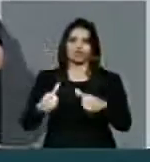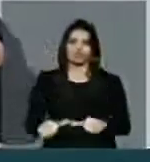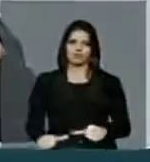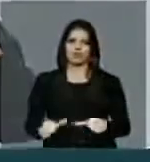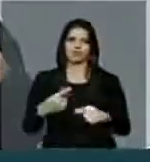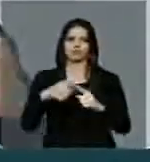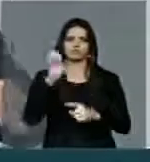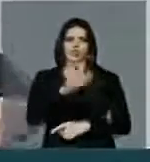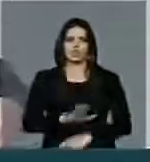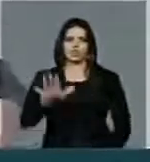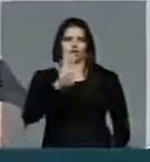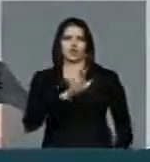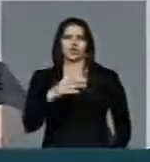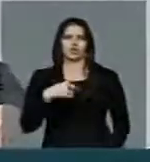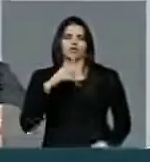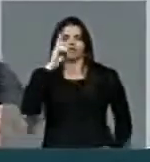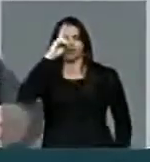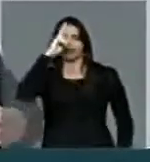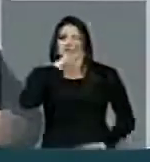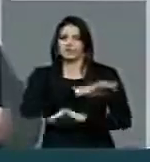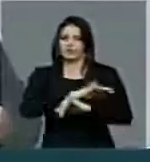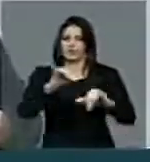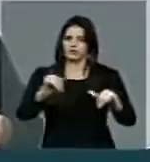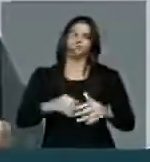mais geral, eu vou lembrar aos senhores